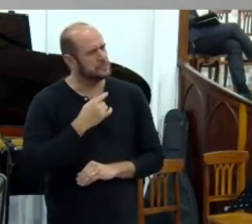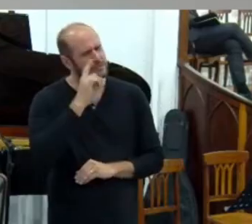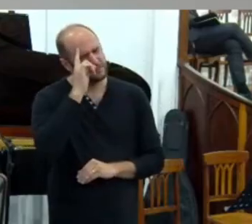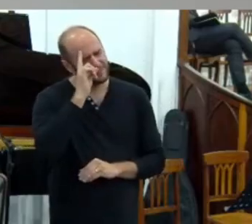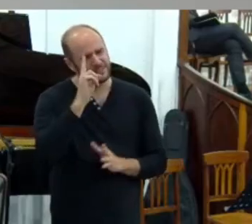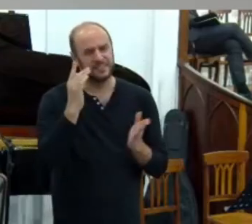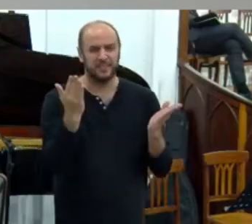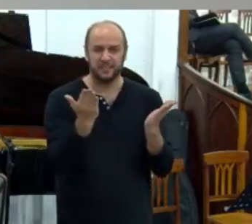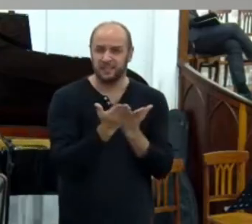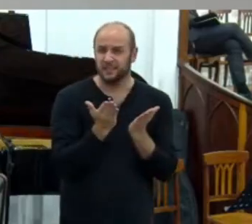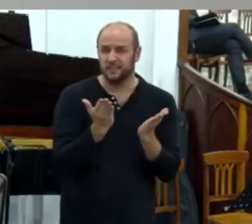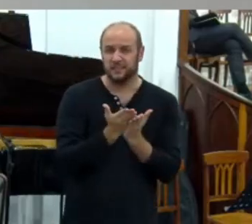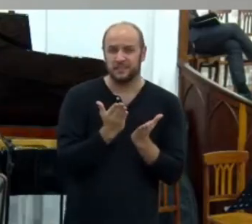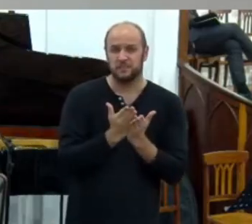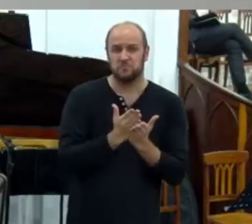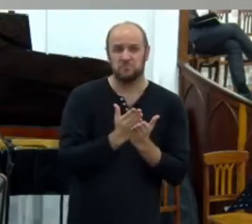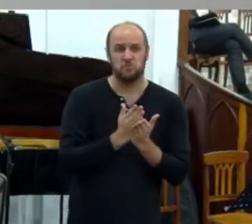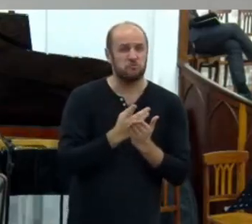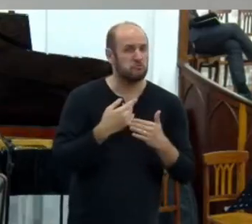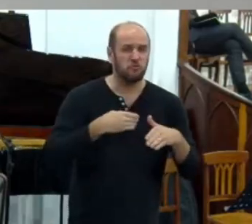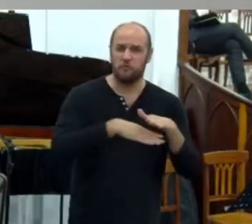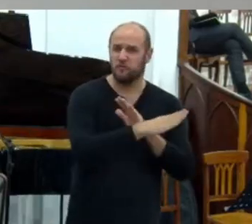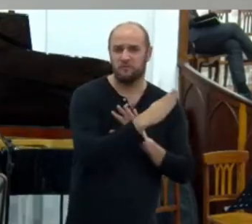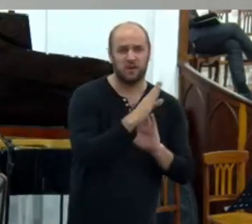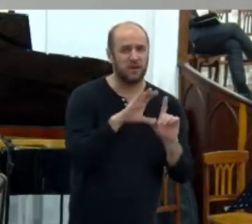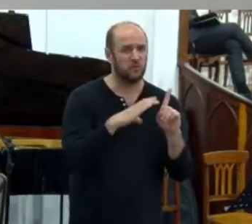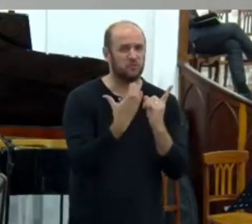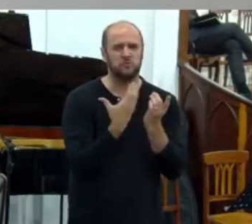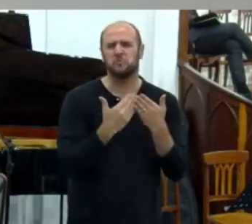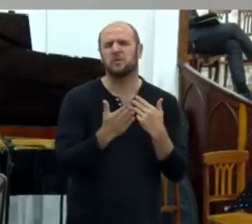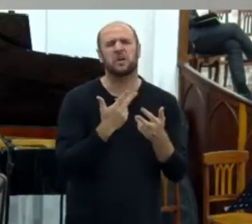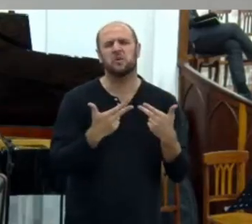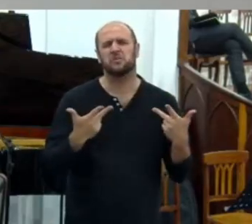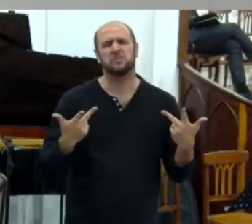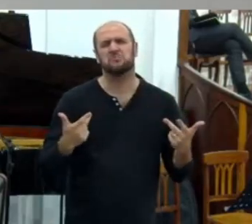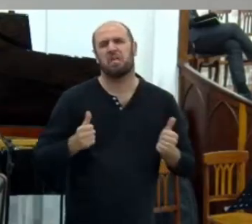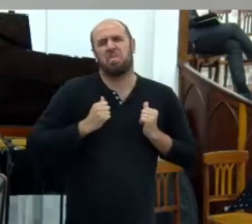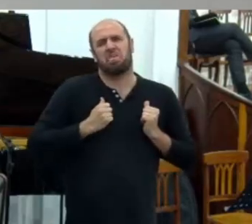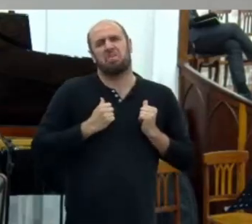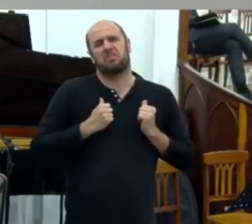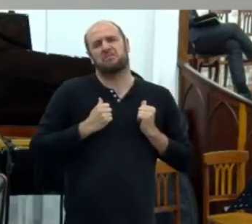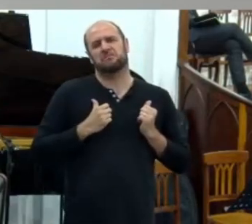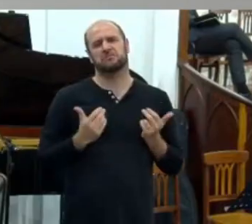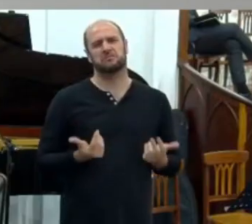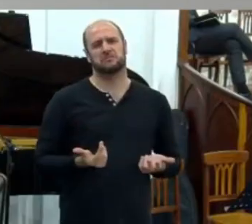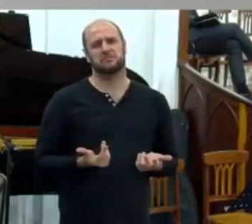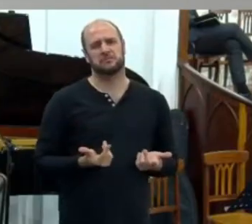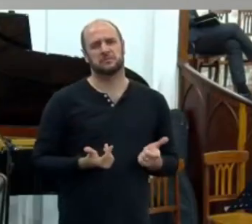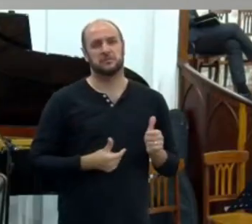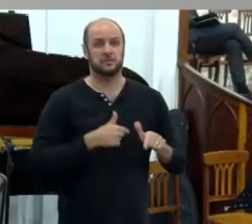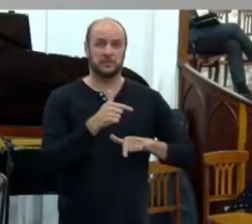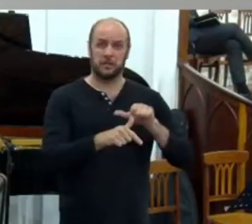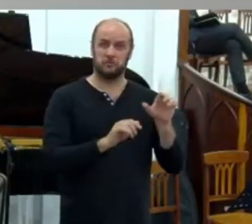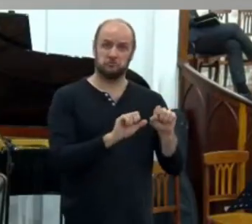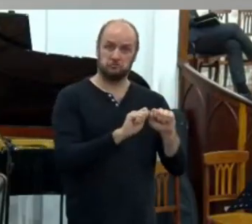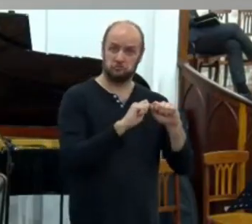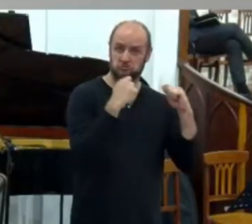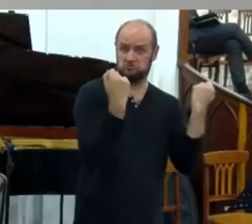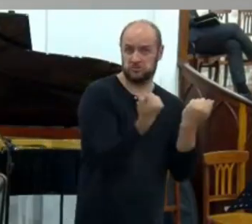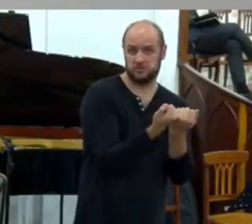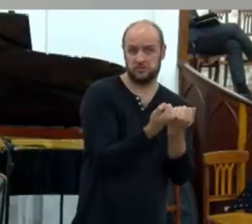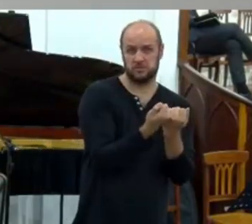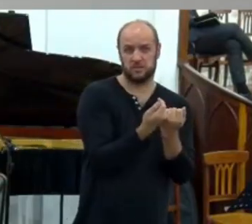crentes deixam de ir ao culto por qualquer coisa. Atividades sociais e até